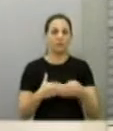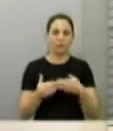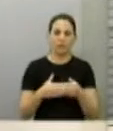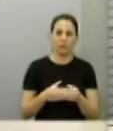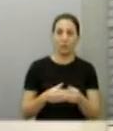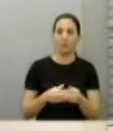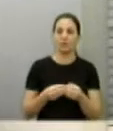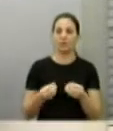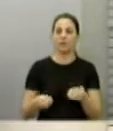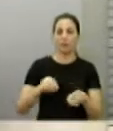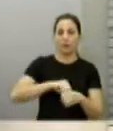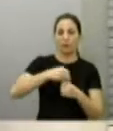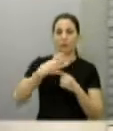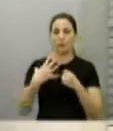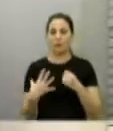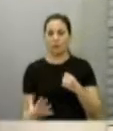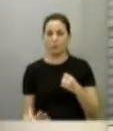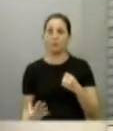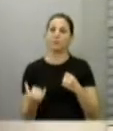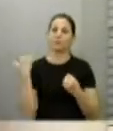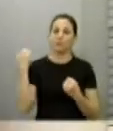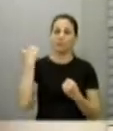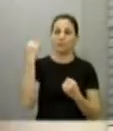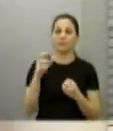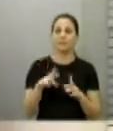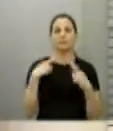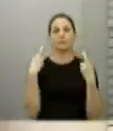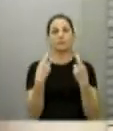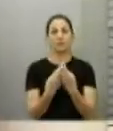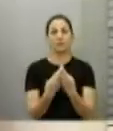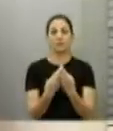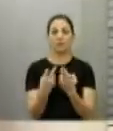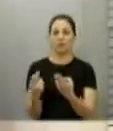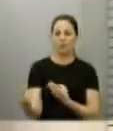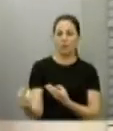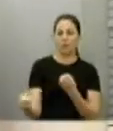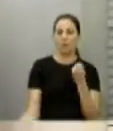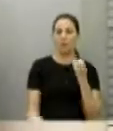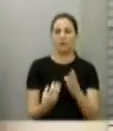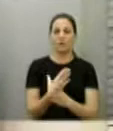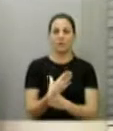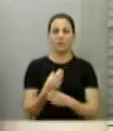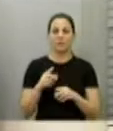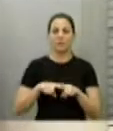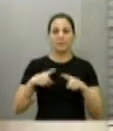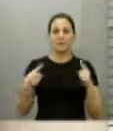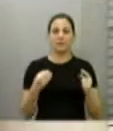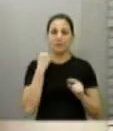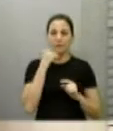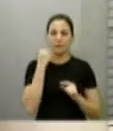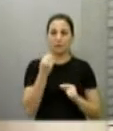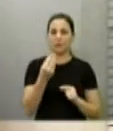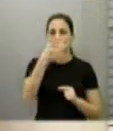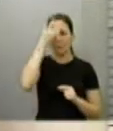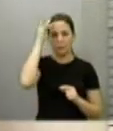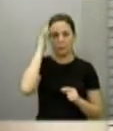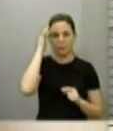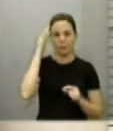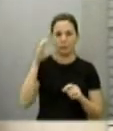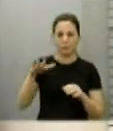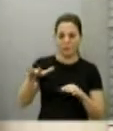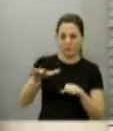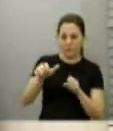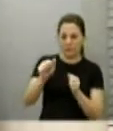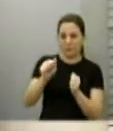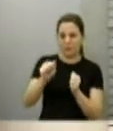conteúdo é que importa. É a sessão da mesma forma que ela acontece aqui, mas dando oportunidade para os moradores da região